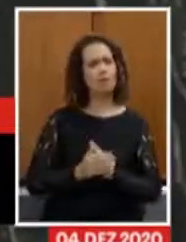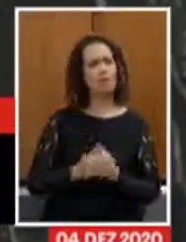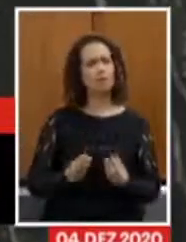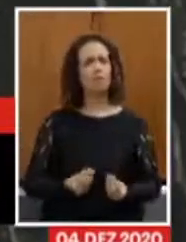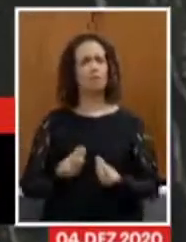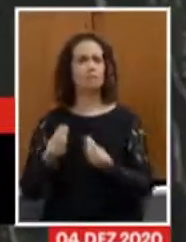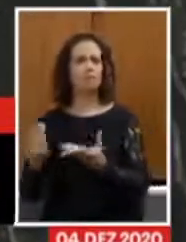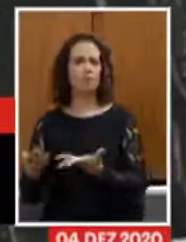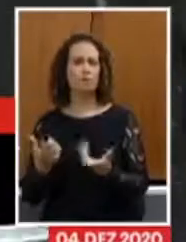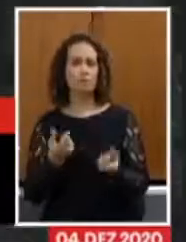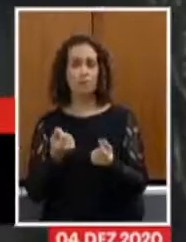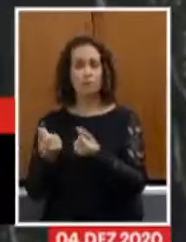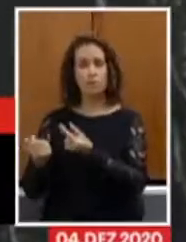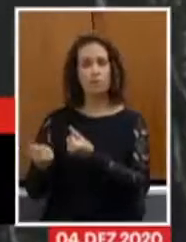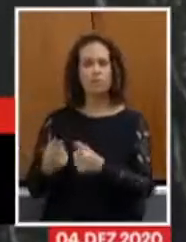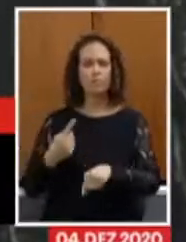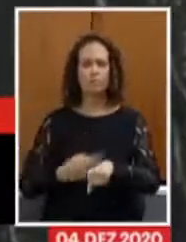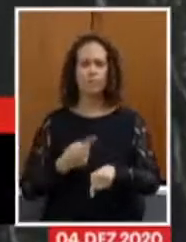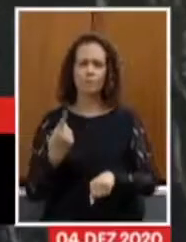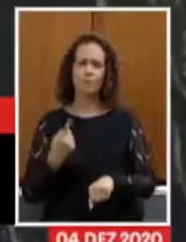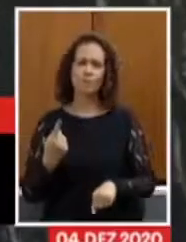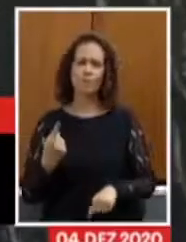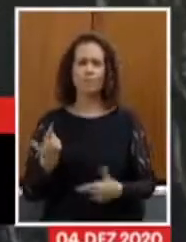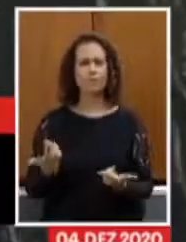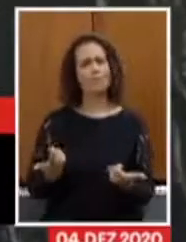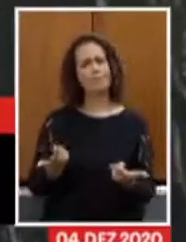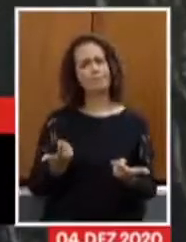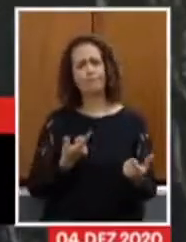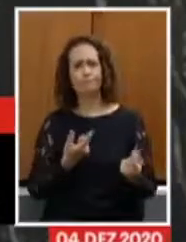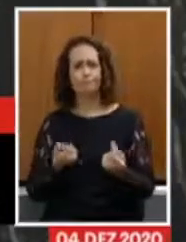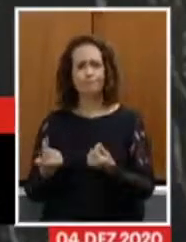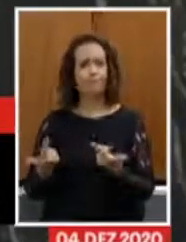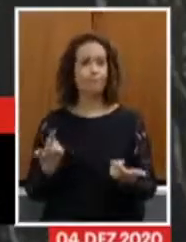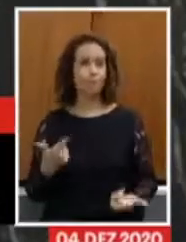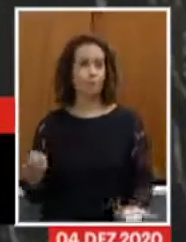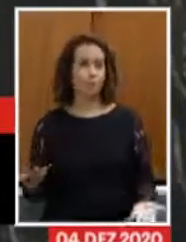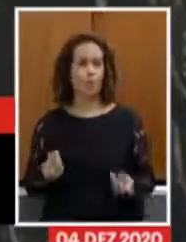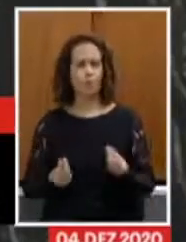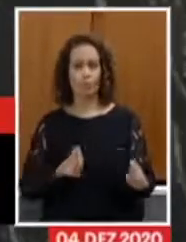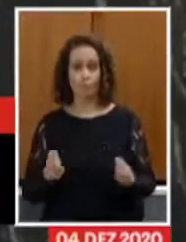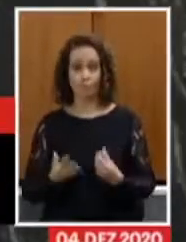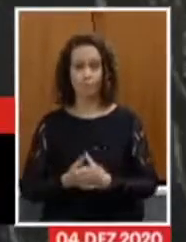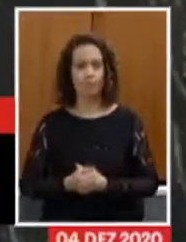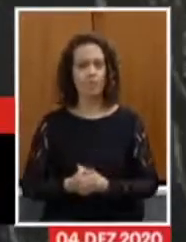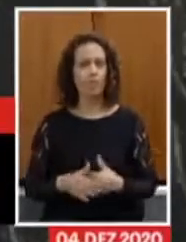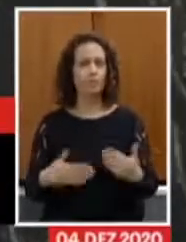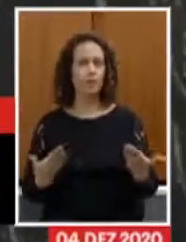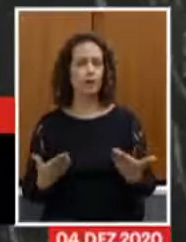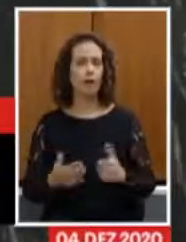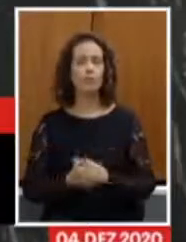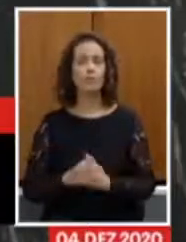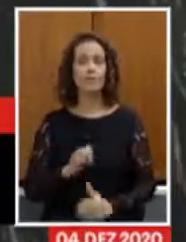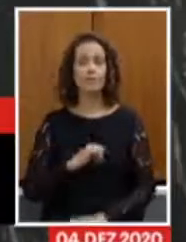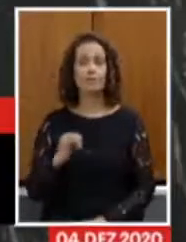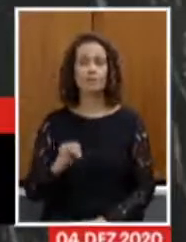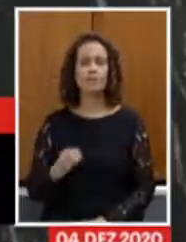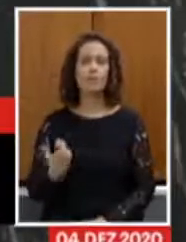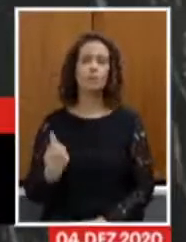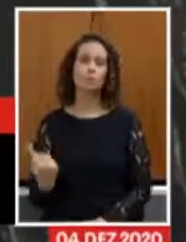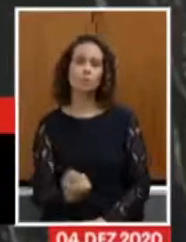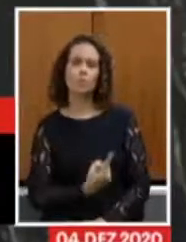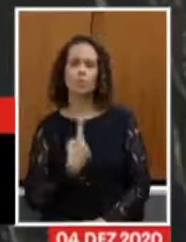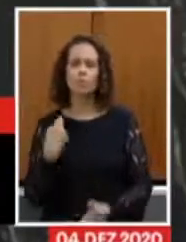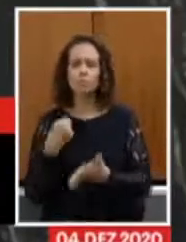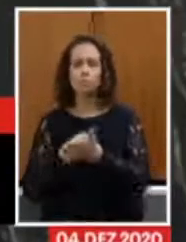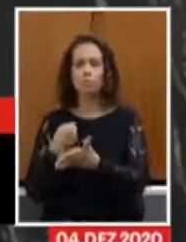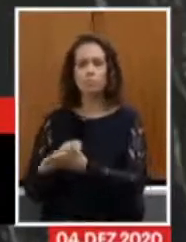momento de crise. O orçamento é uma opção política de investimento. Se nós não disputarmos o recurso para